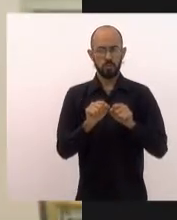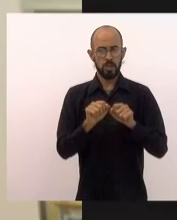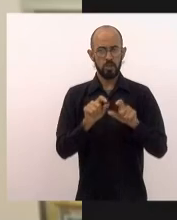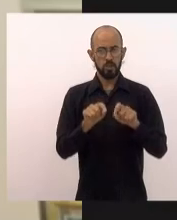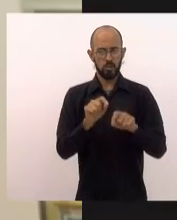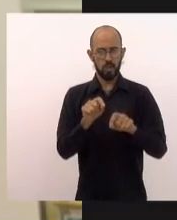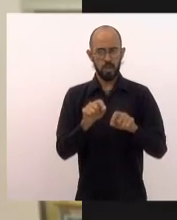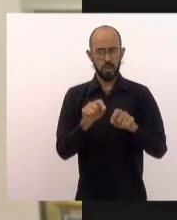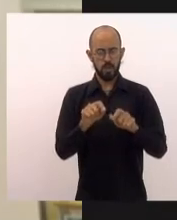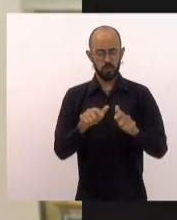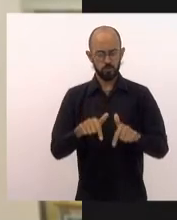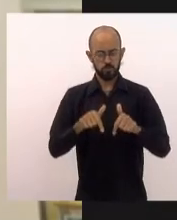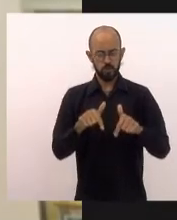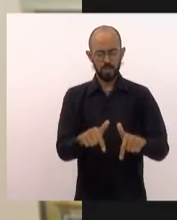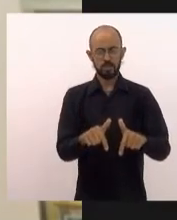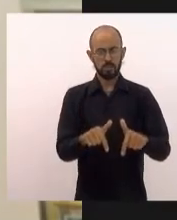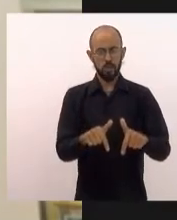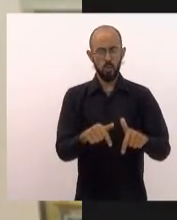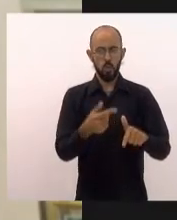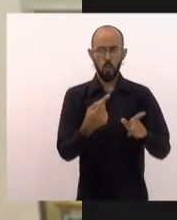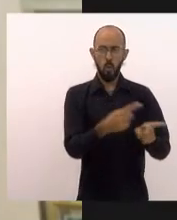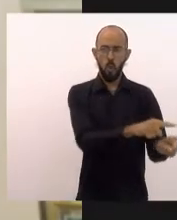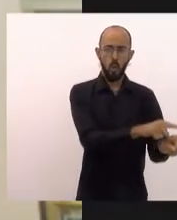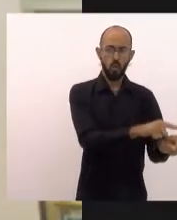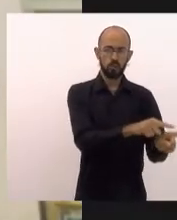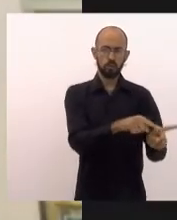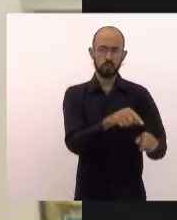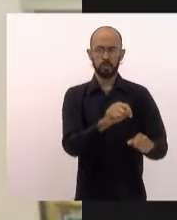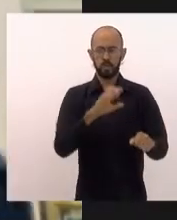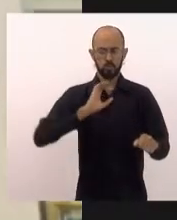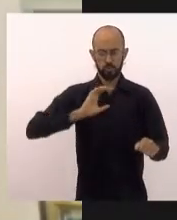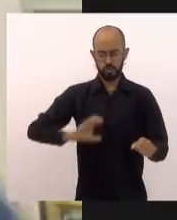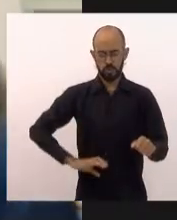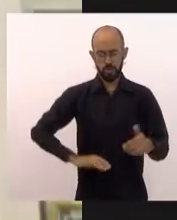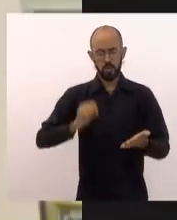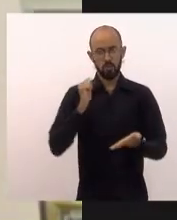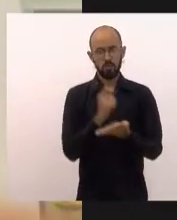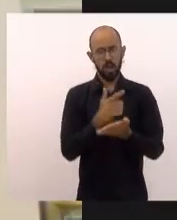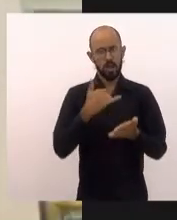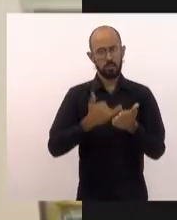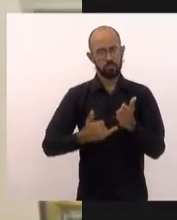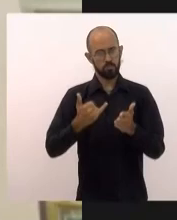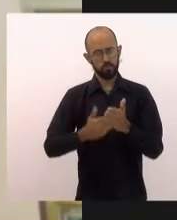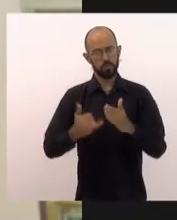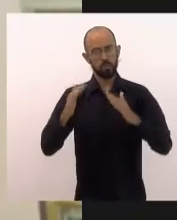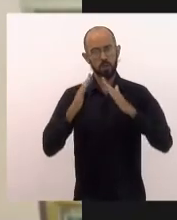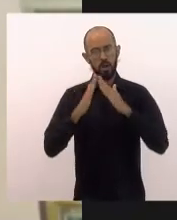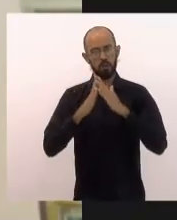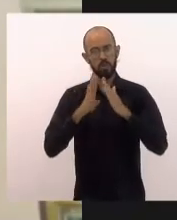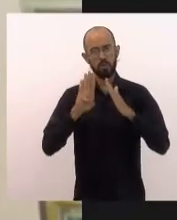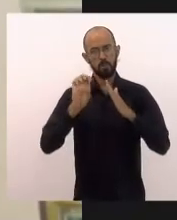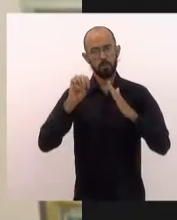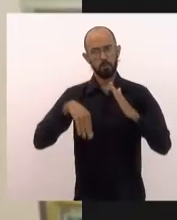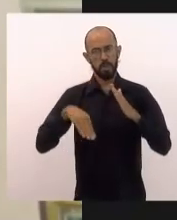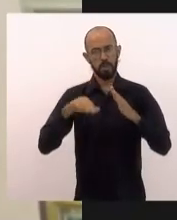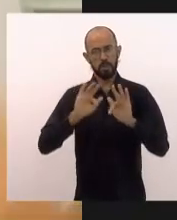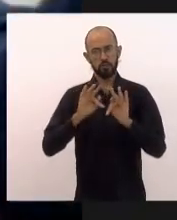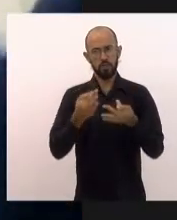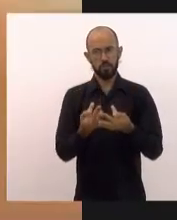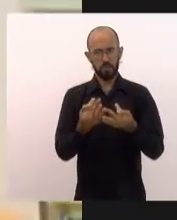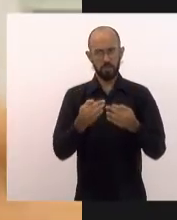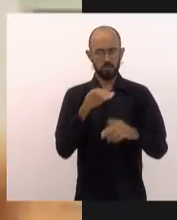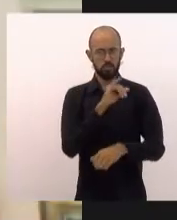família, o cidadão de bem, o pagador de imposto, o contribuinte, o empreendedor, o morador de bem, as famílias do Rio de Janeiro.